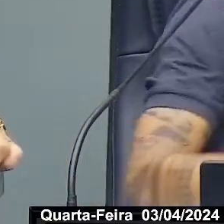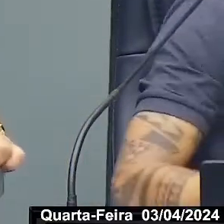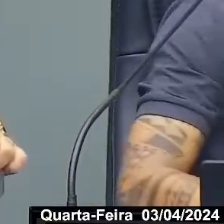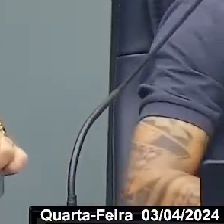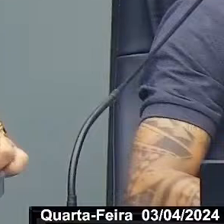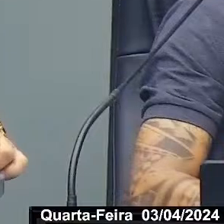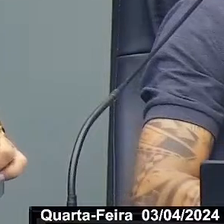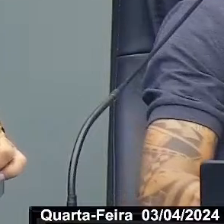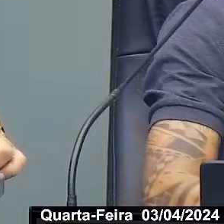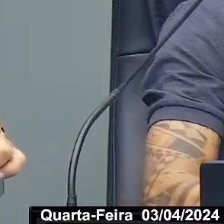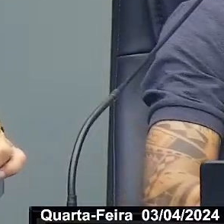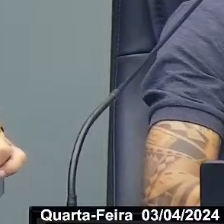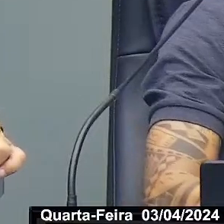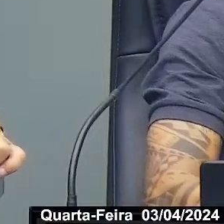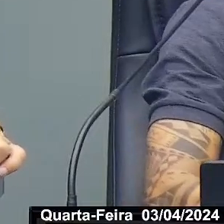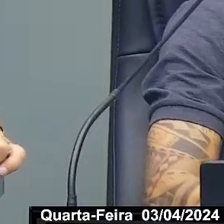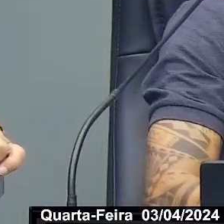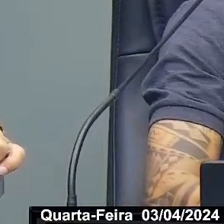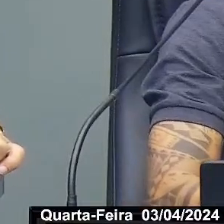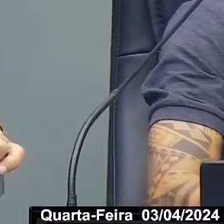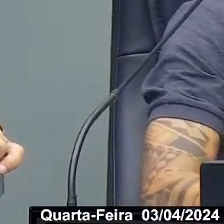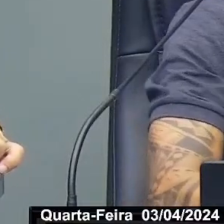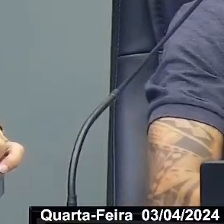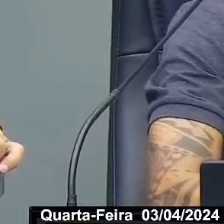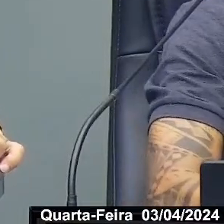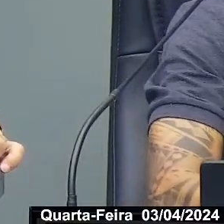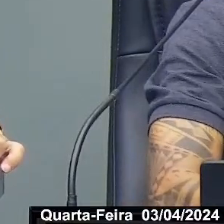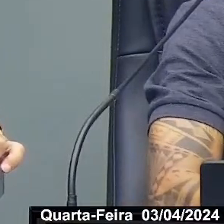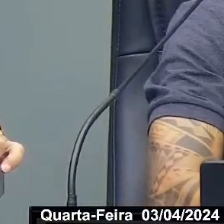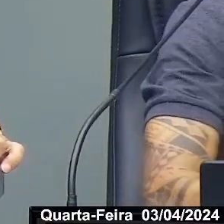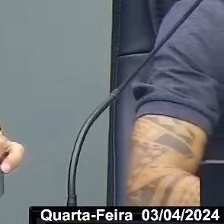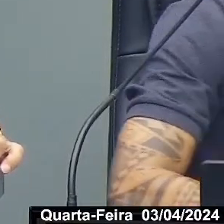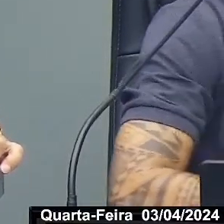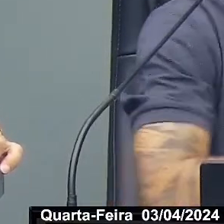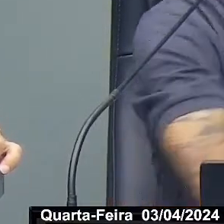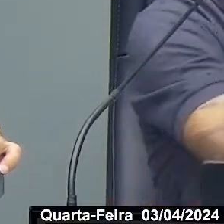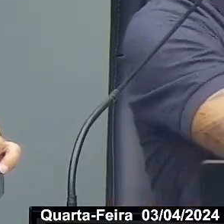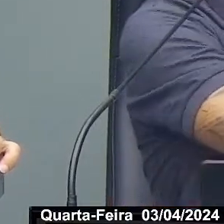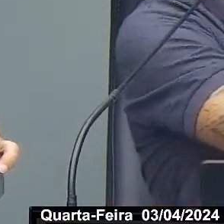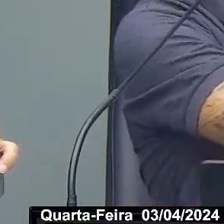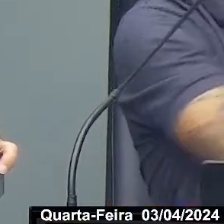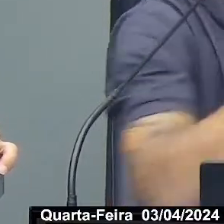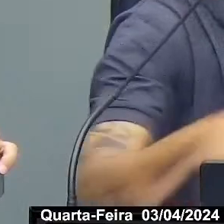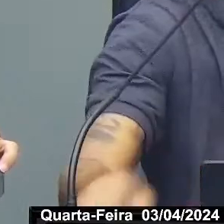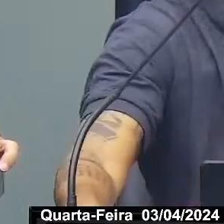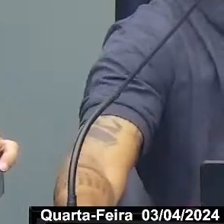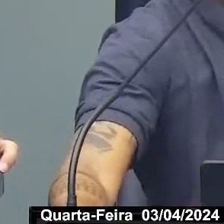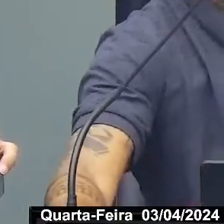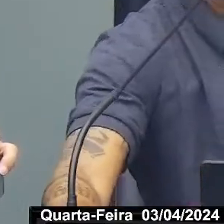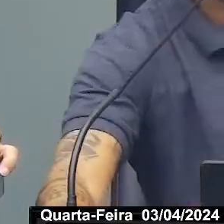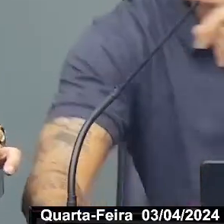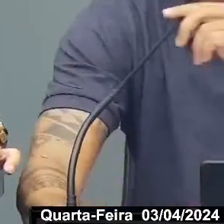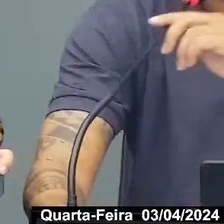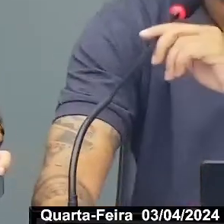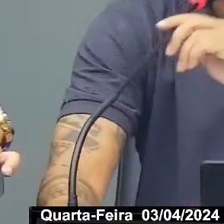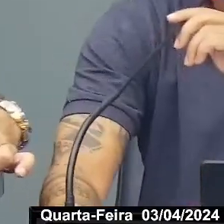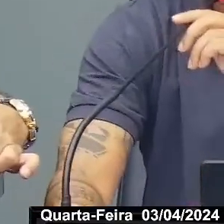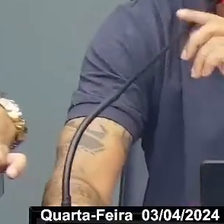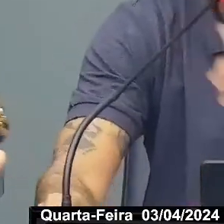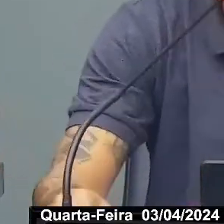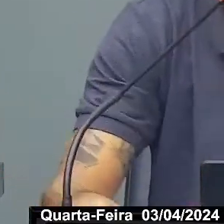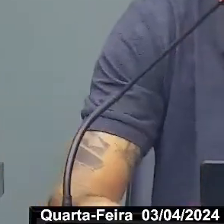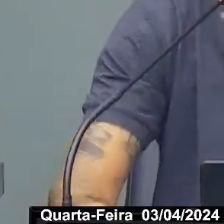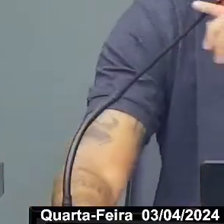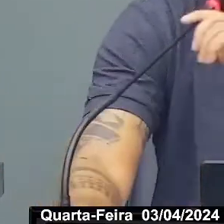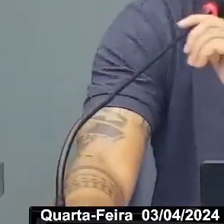bem-vindo. Solicito ao primeiro secretário que faça a leitura da ata da 8ª sessão